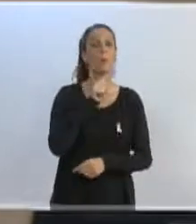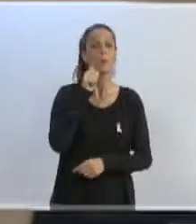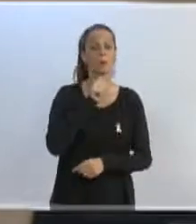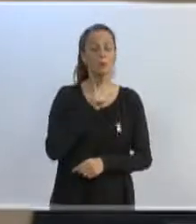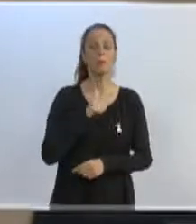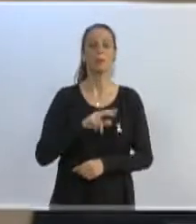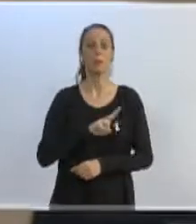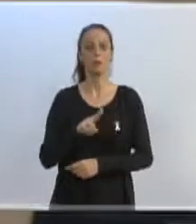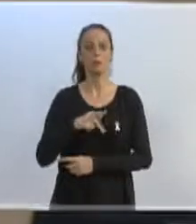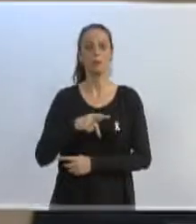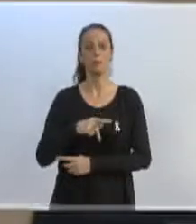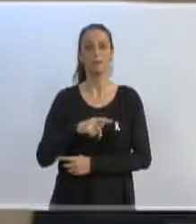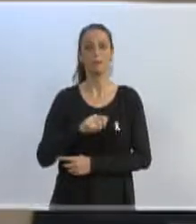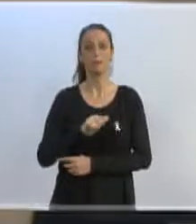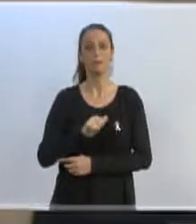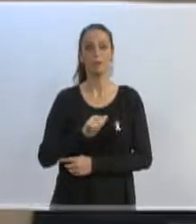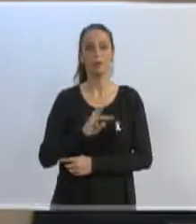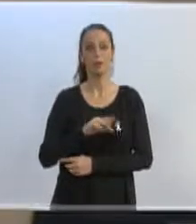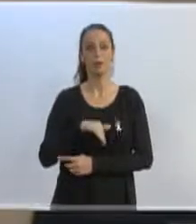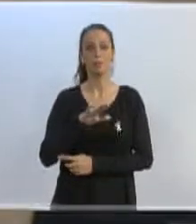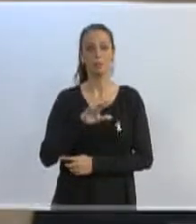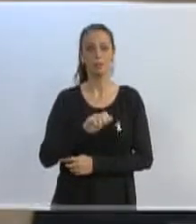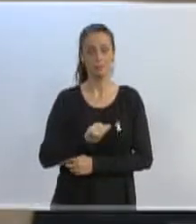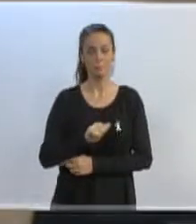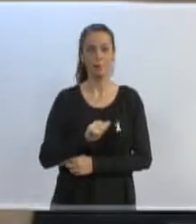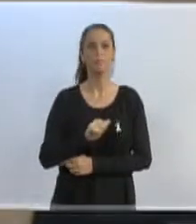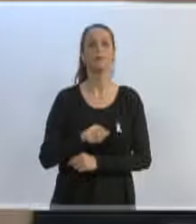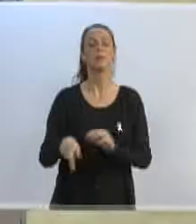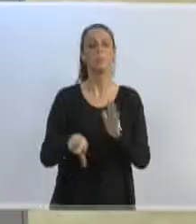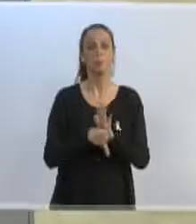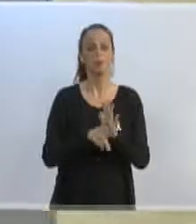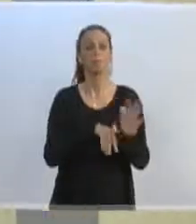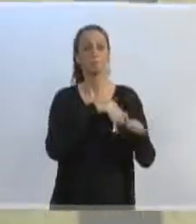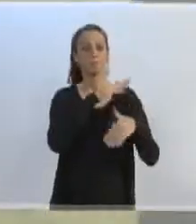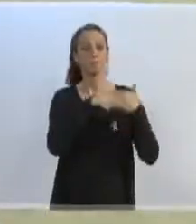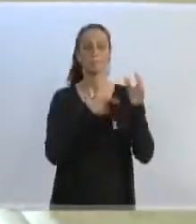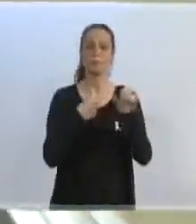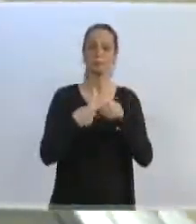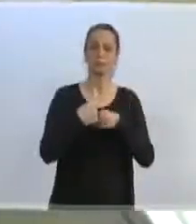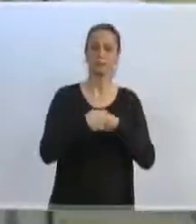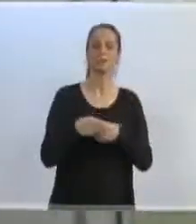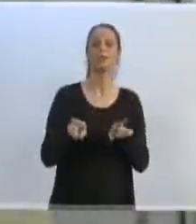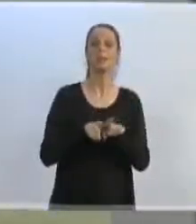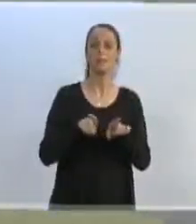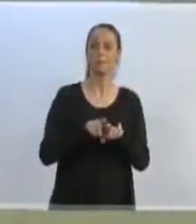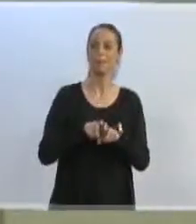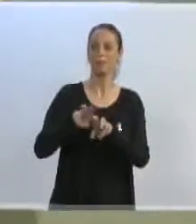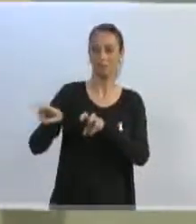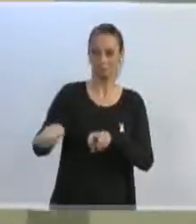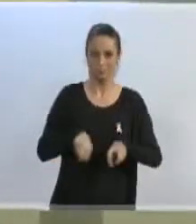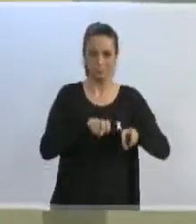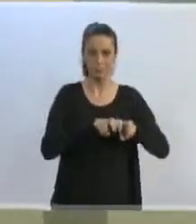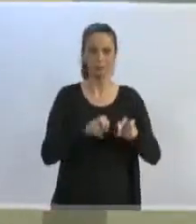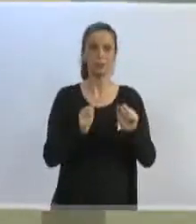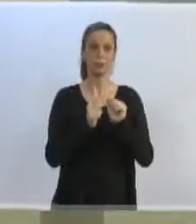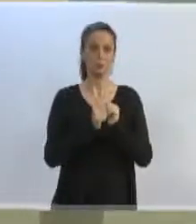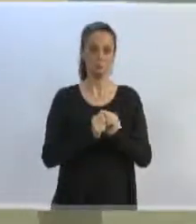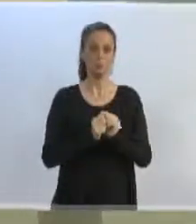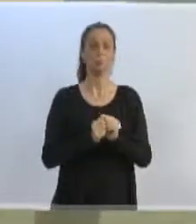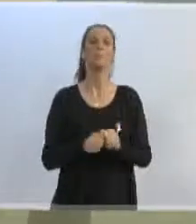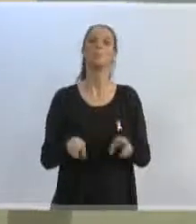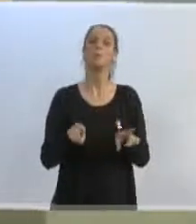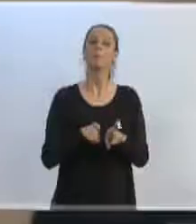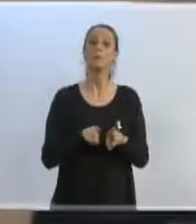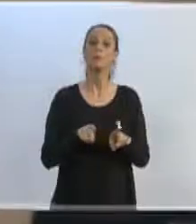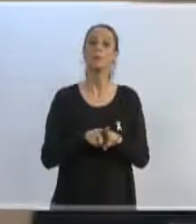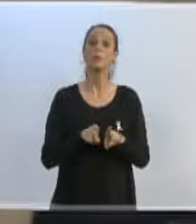Schwank, representante da Secretaria Municipal de Desenvolvimento Urbano, também se faça presente. O